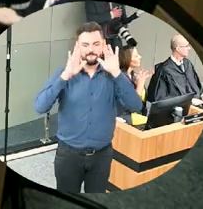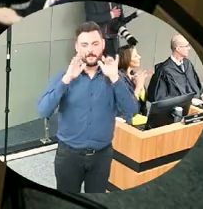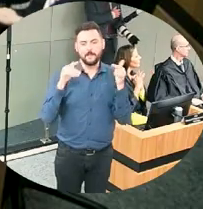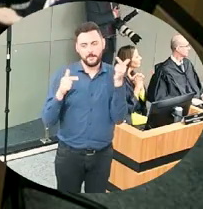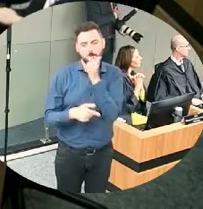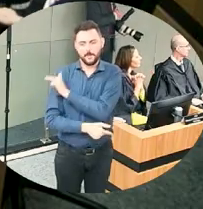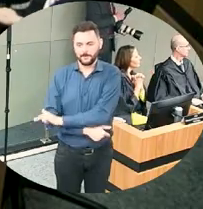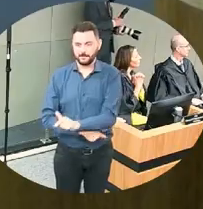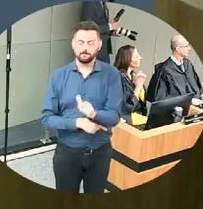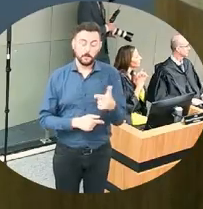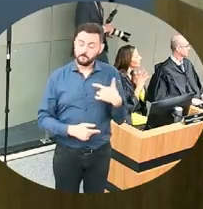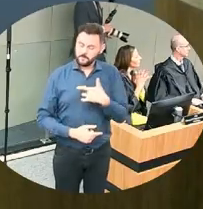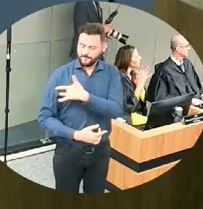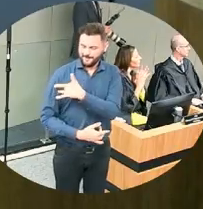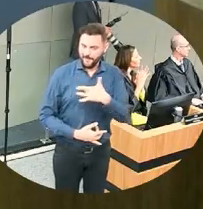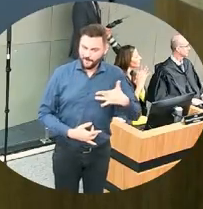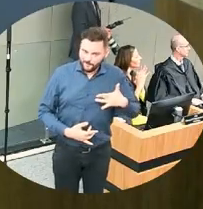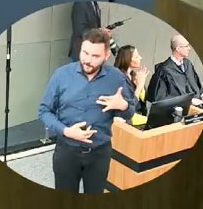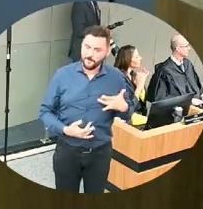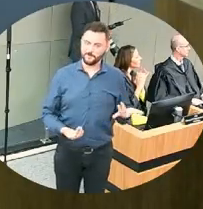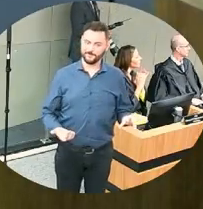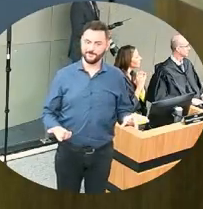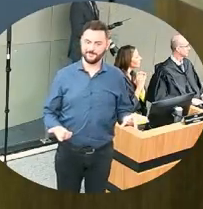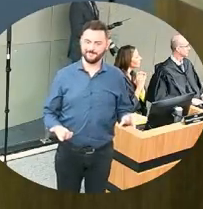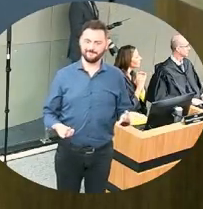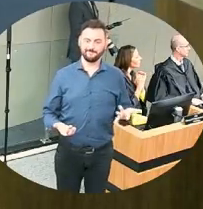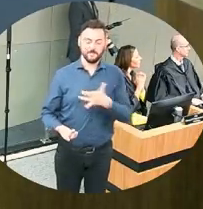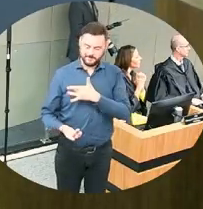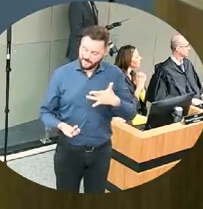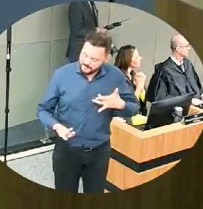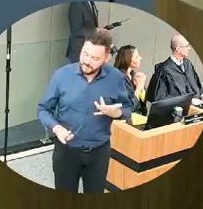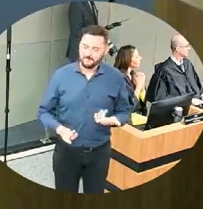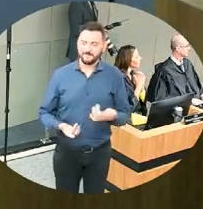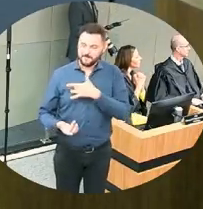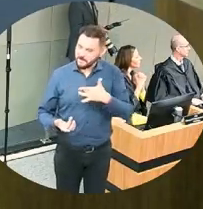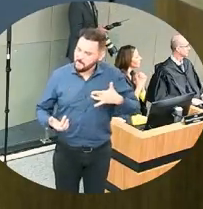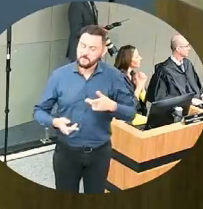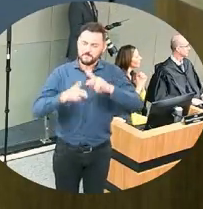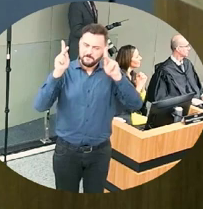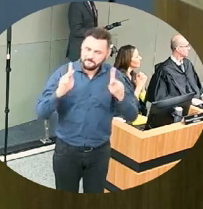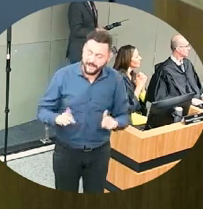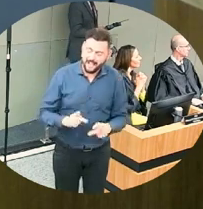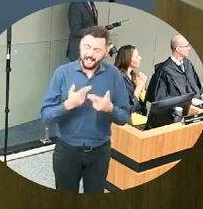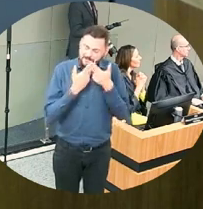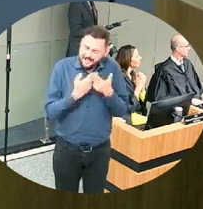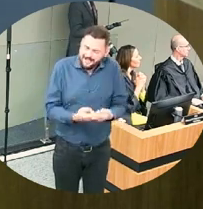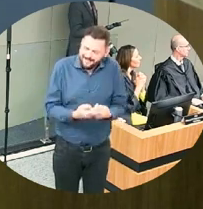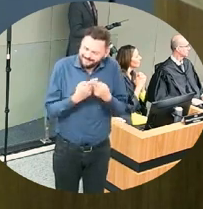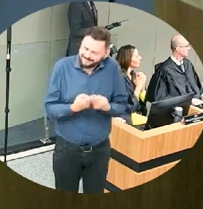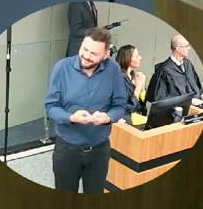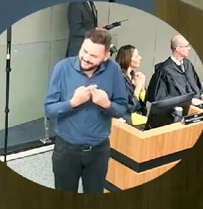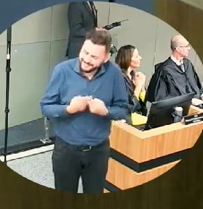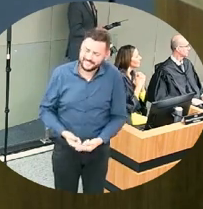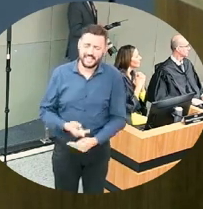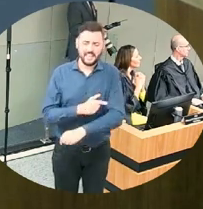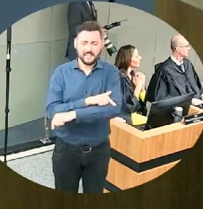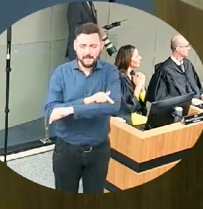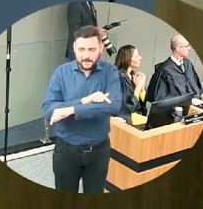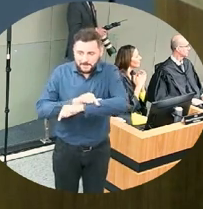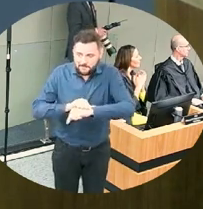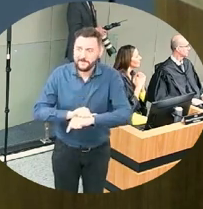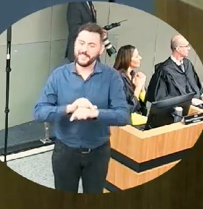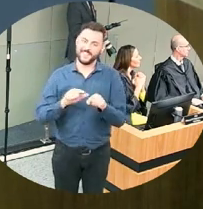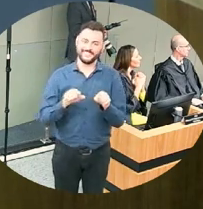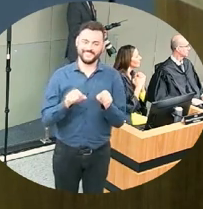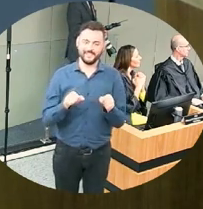comprometemos Desejo saúde saúde e saúde desejo paciência resiliência